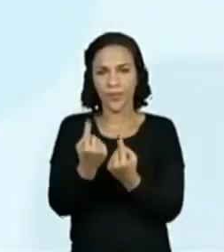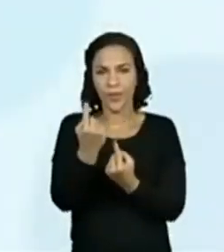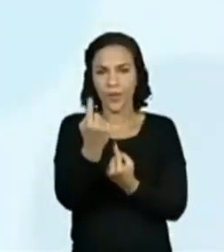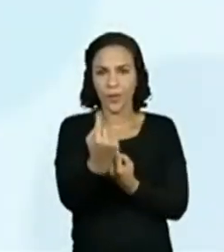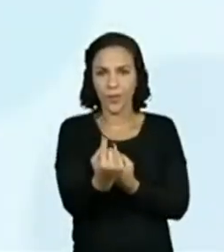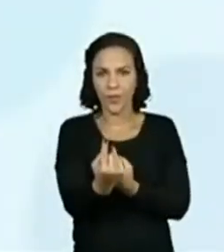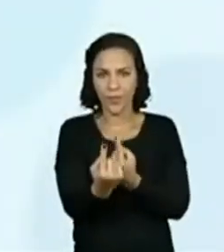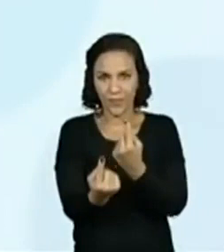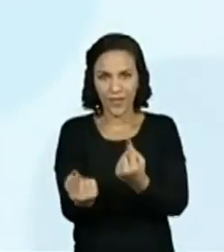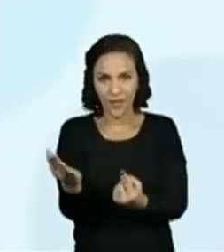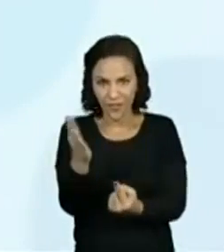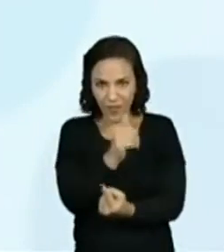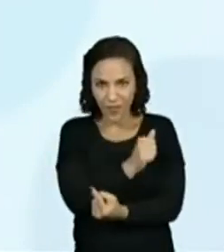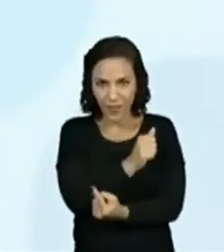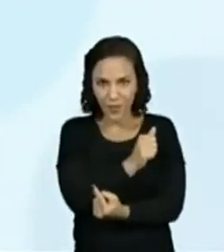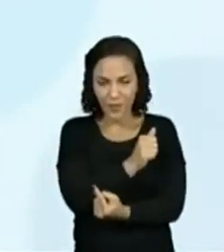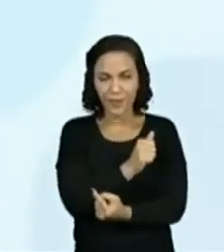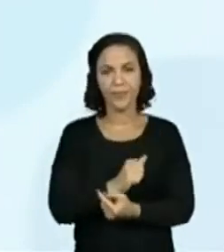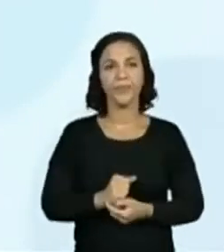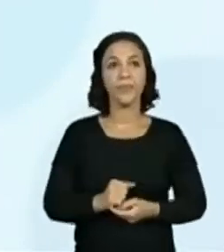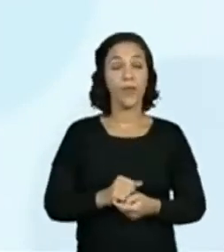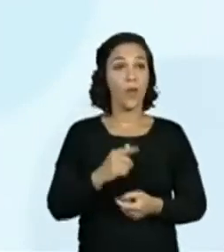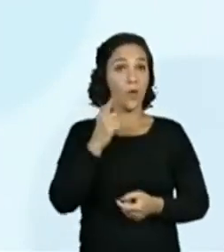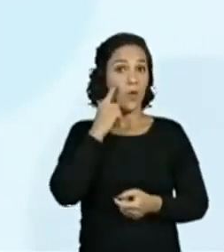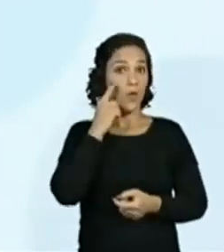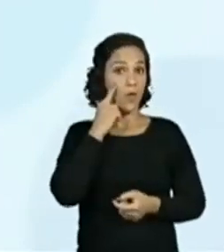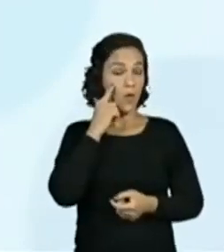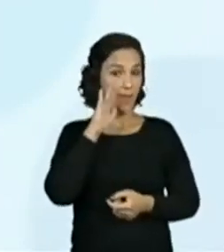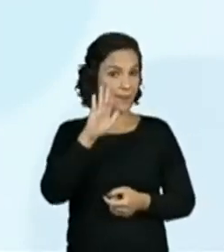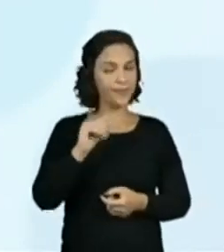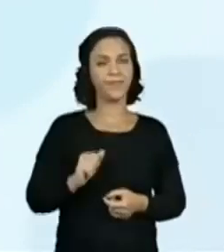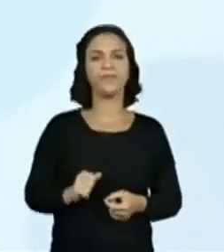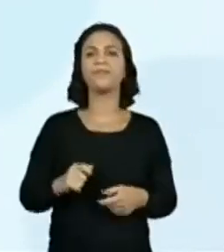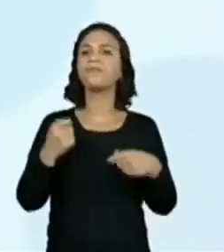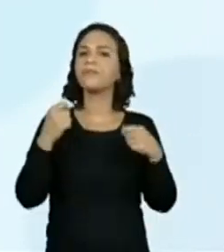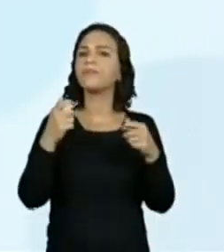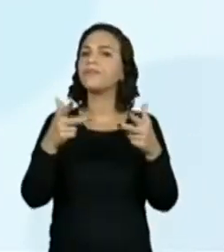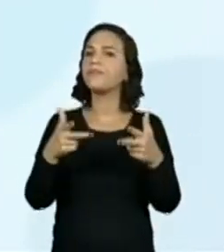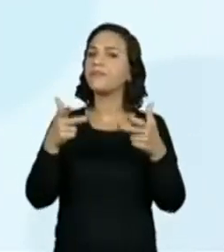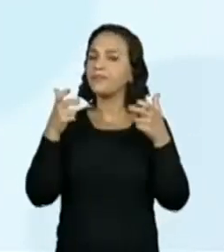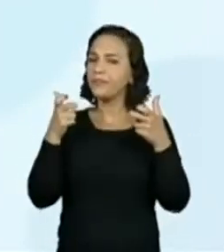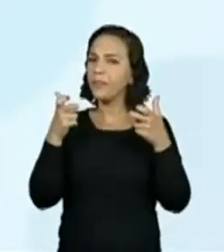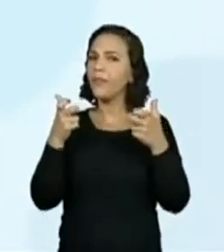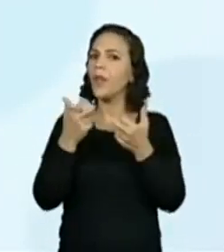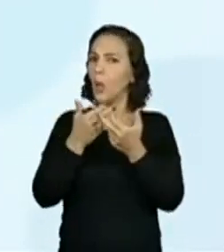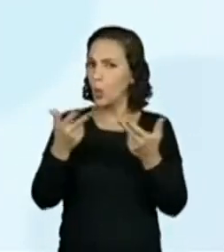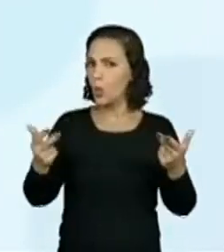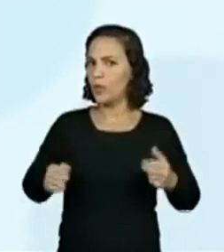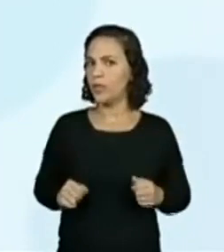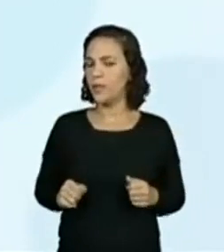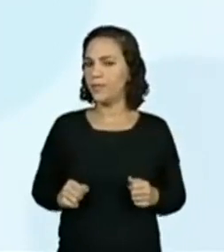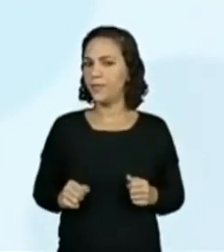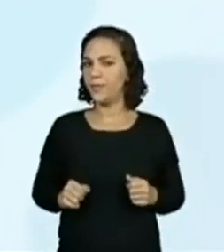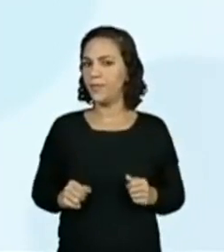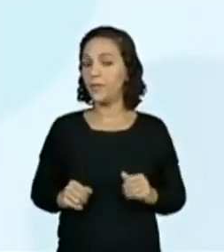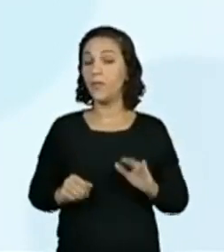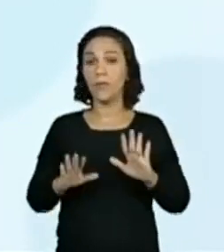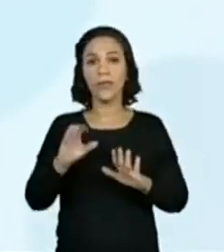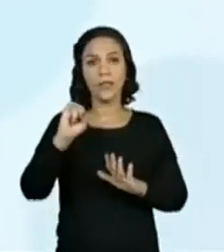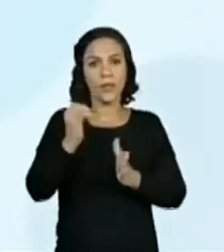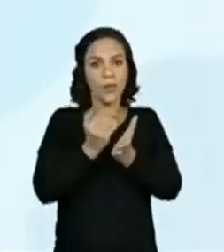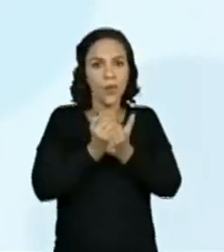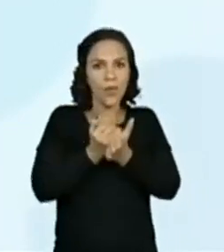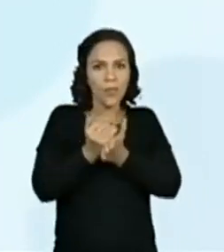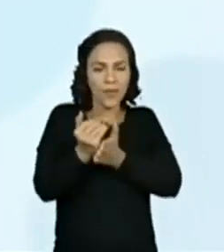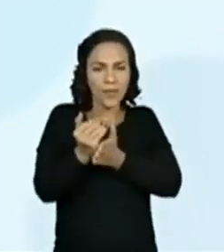Então, vamos começar a contar? Mas olha, como eu falei, é importante observar algumas coisas, alguns detalhes. Quando nós começamos